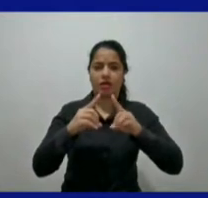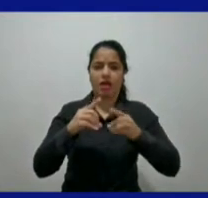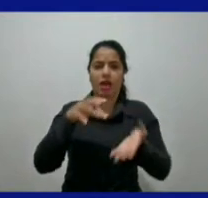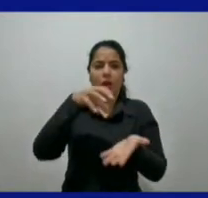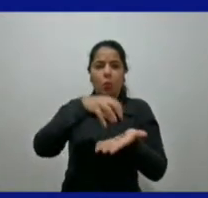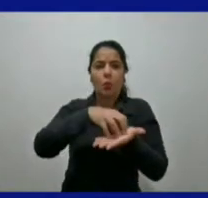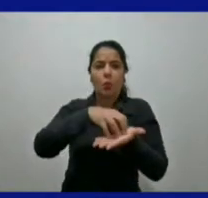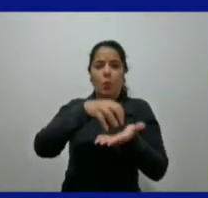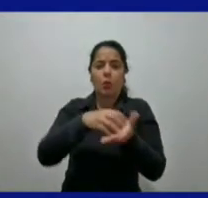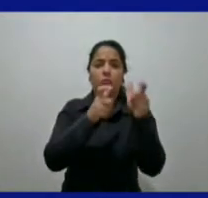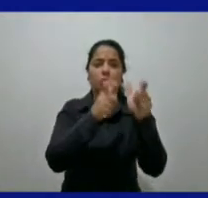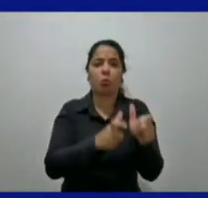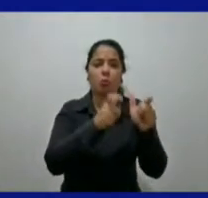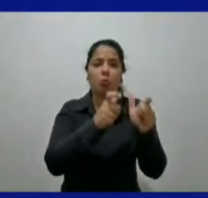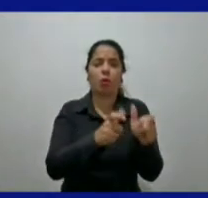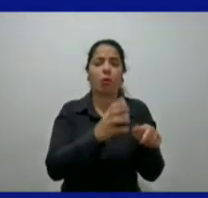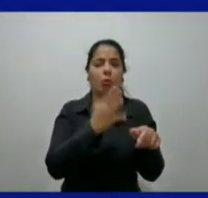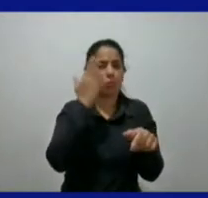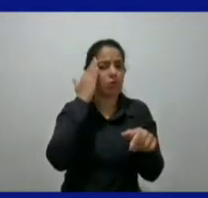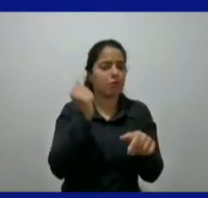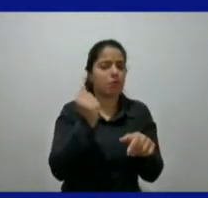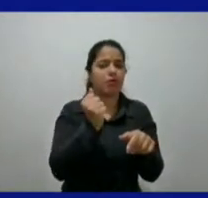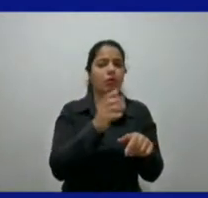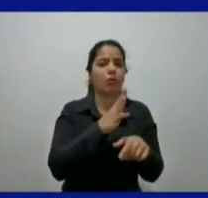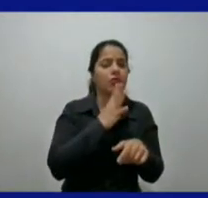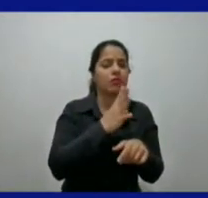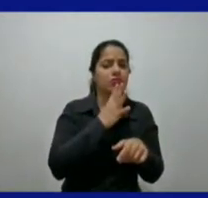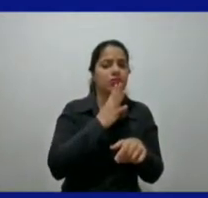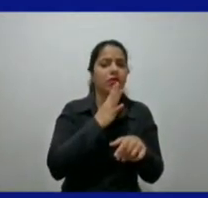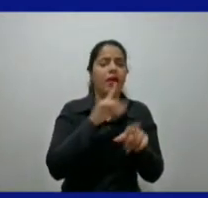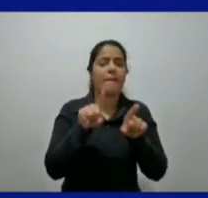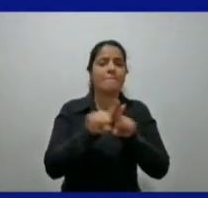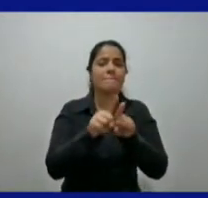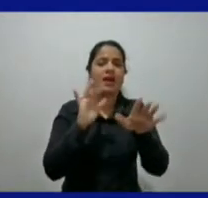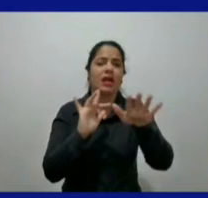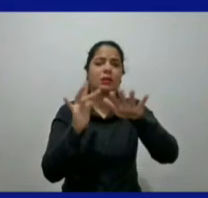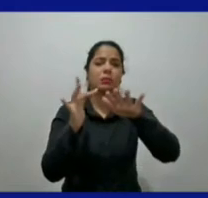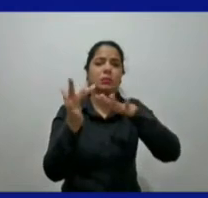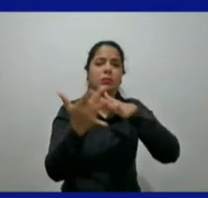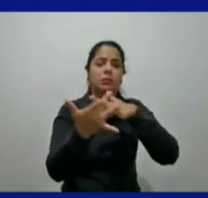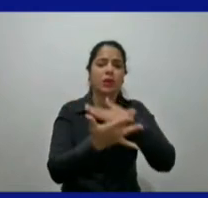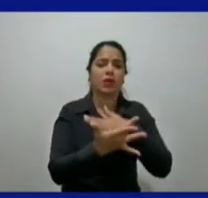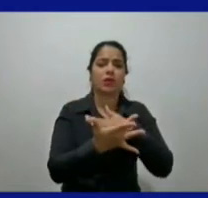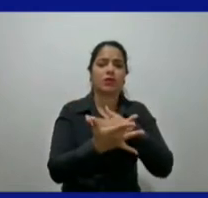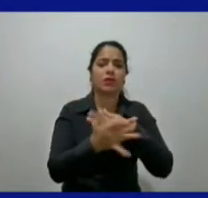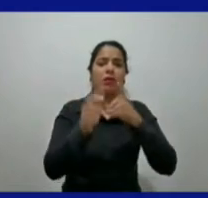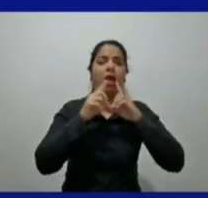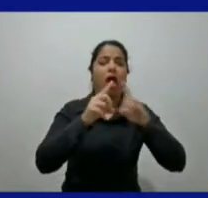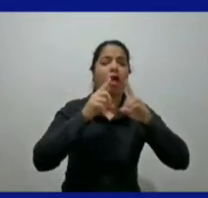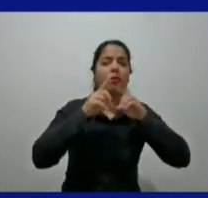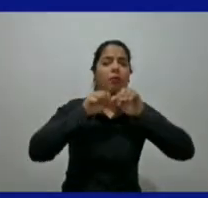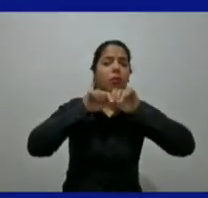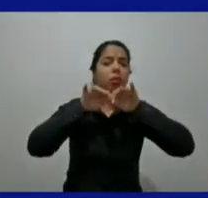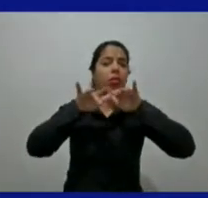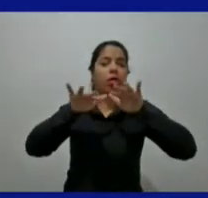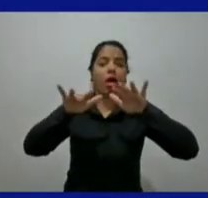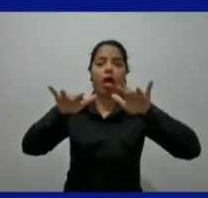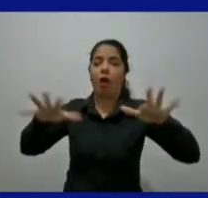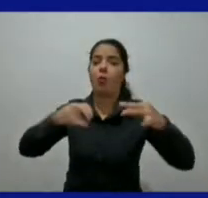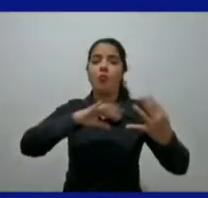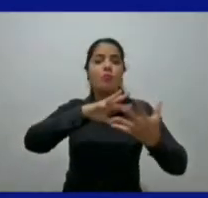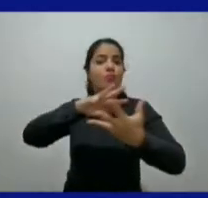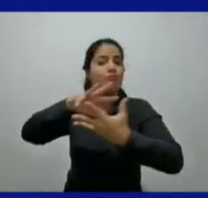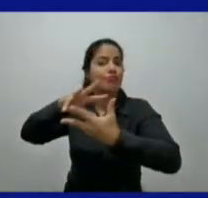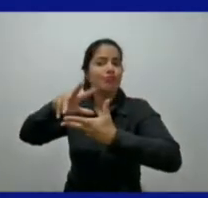Hoje, graças a essas redes sociais, elas viram imediatamente um fenômeno global. Ameaçam